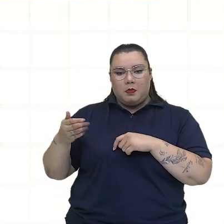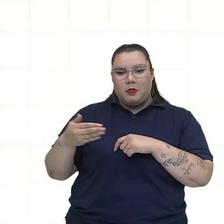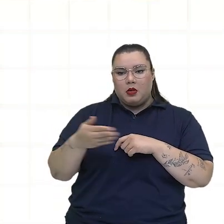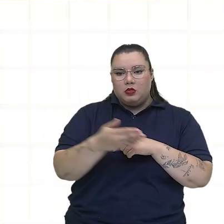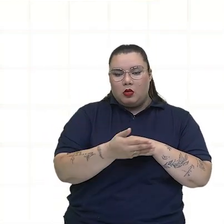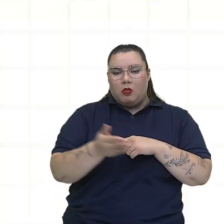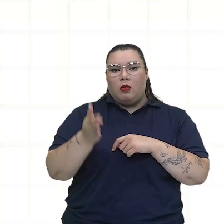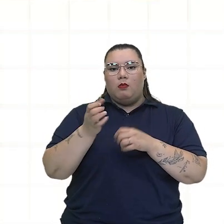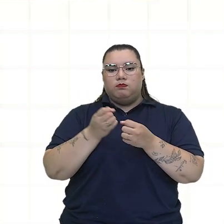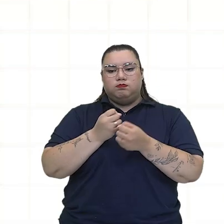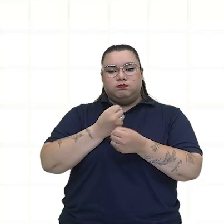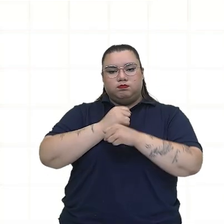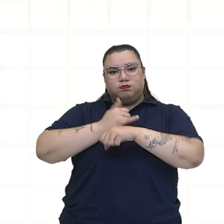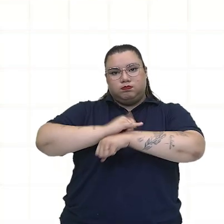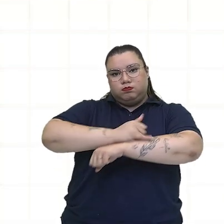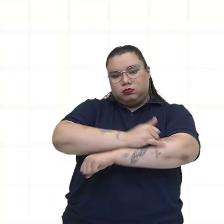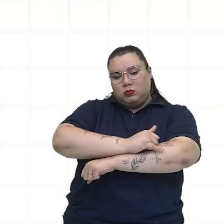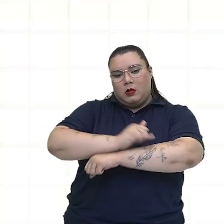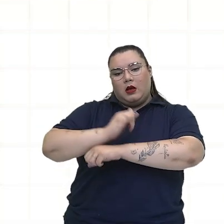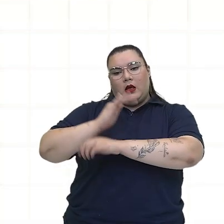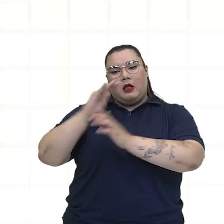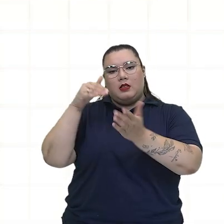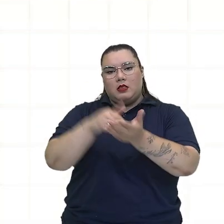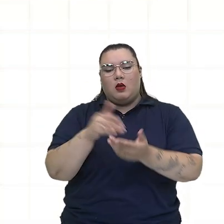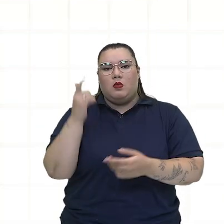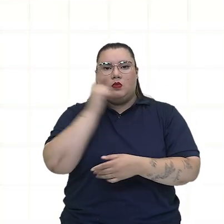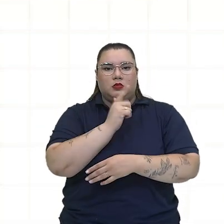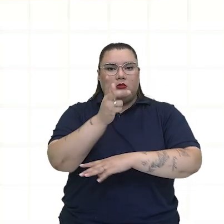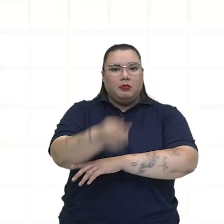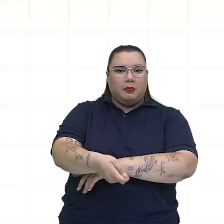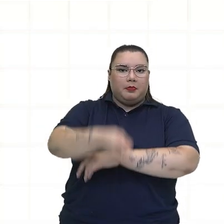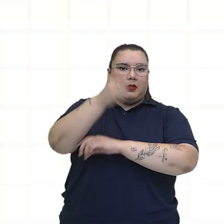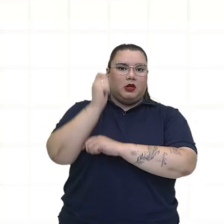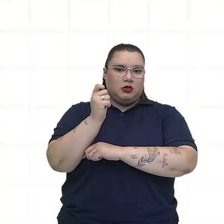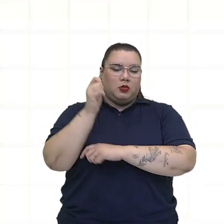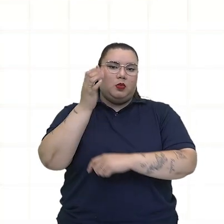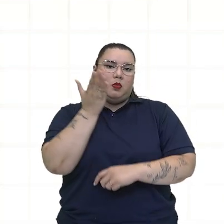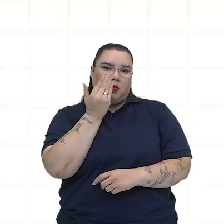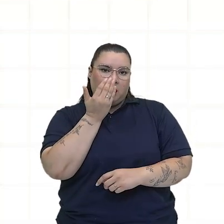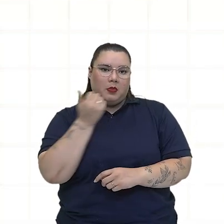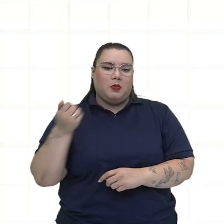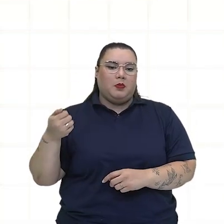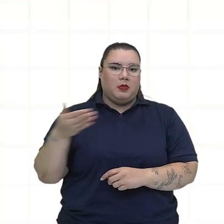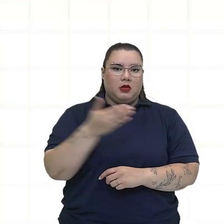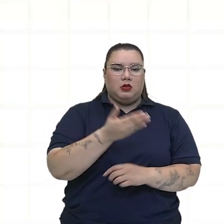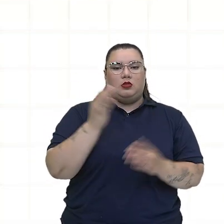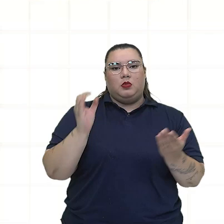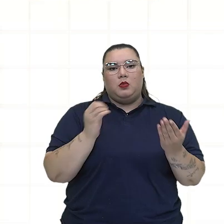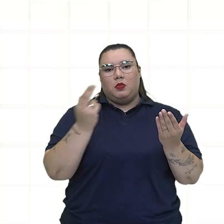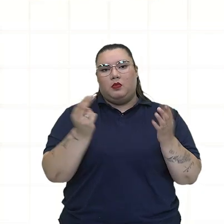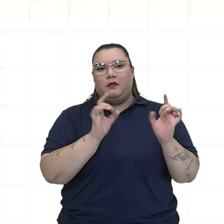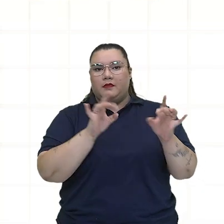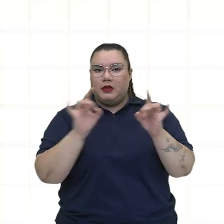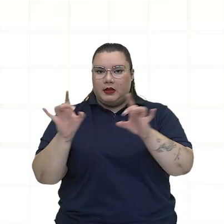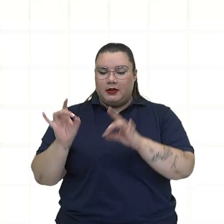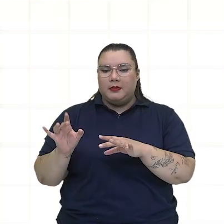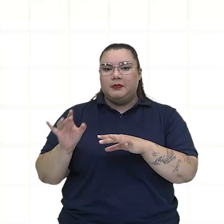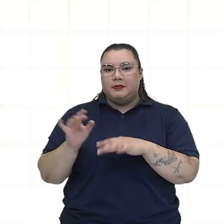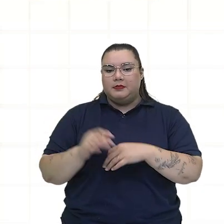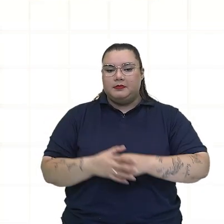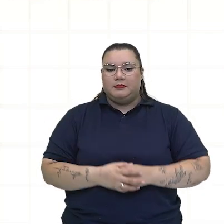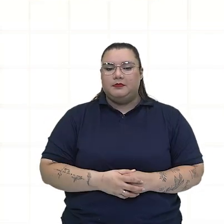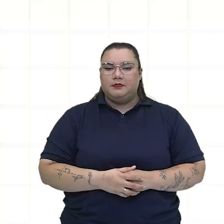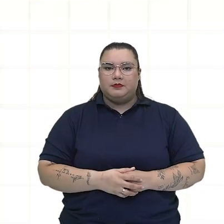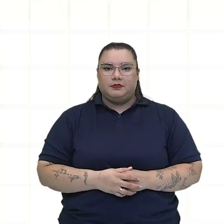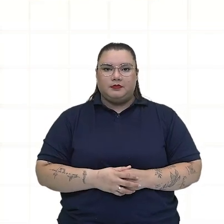desse organismo, até chegar ao momento da colheita, ou seja, de retirar esse organismo da água e